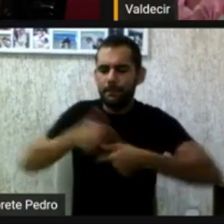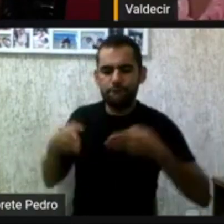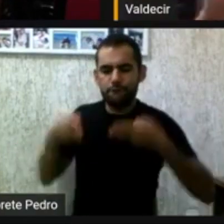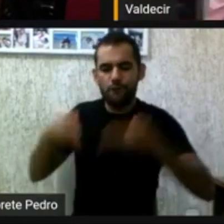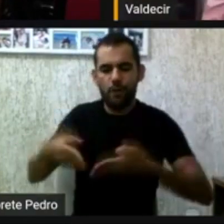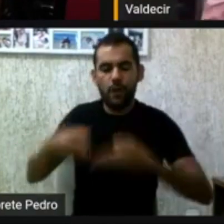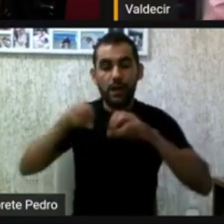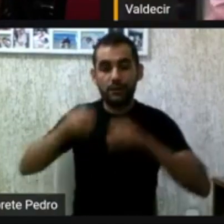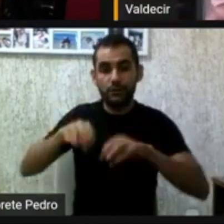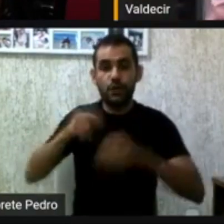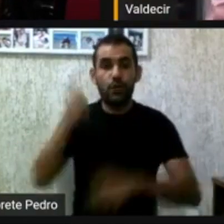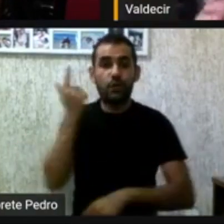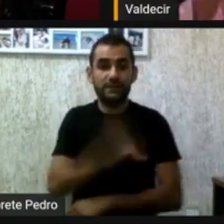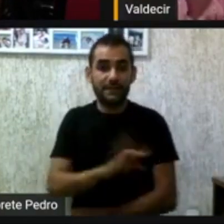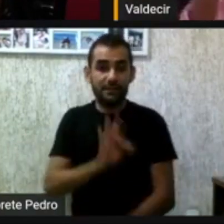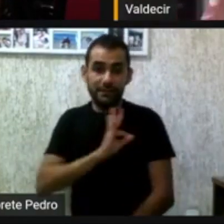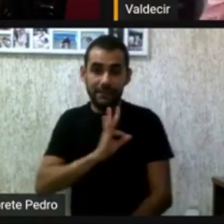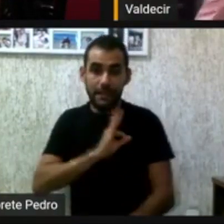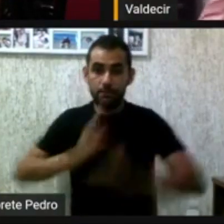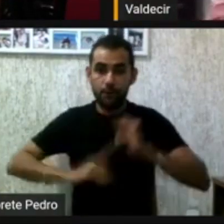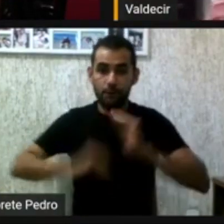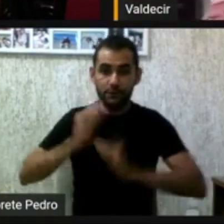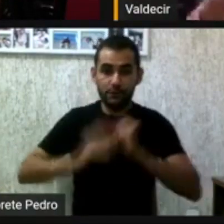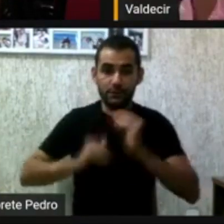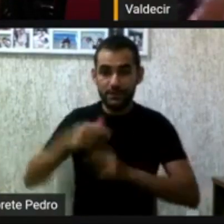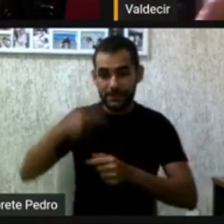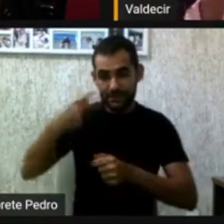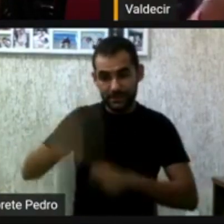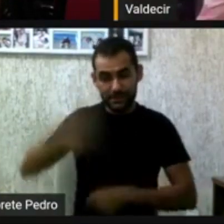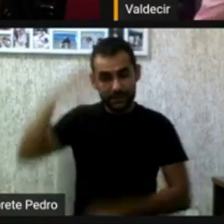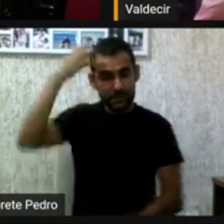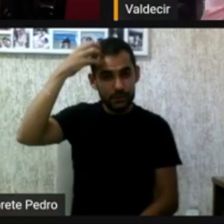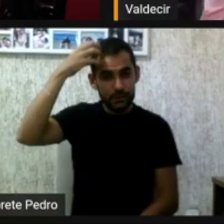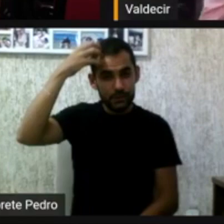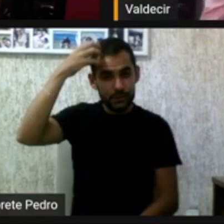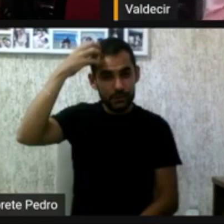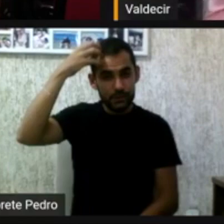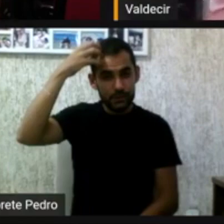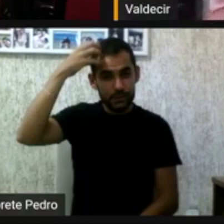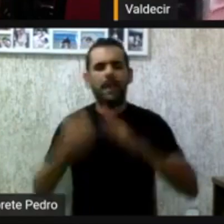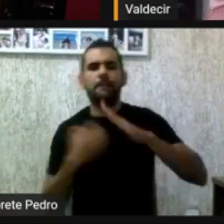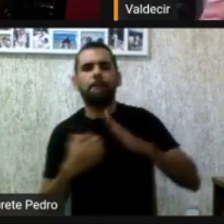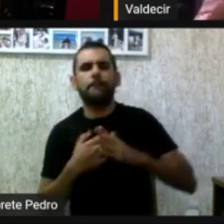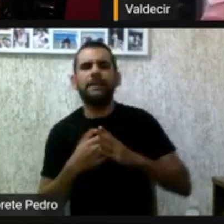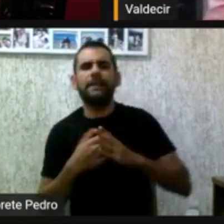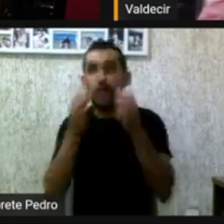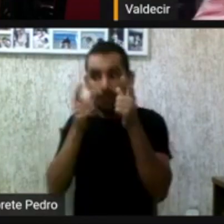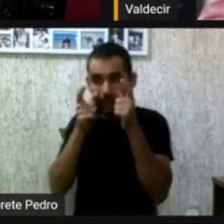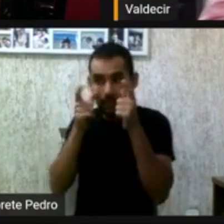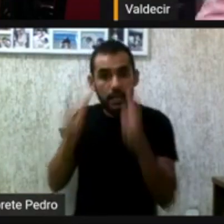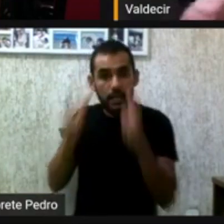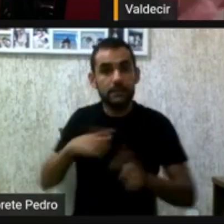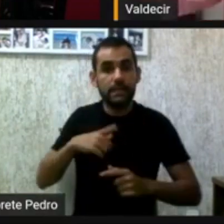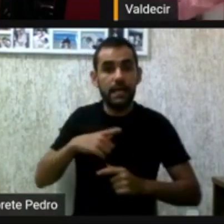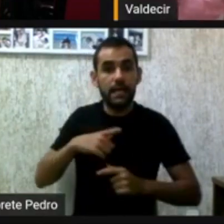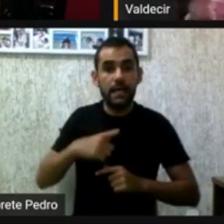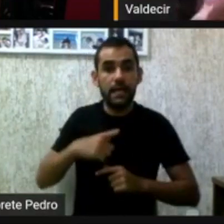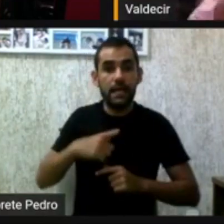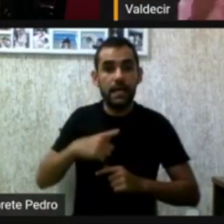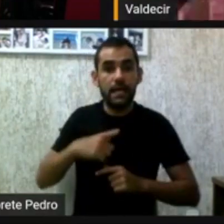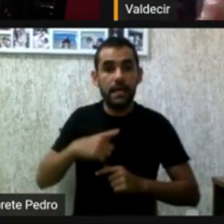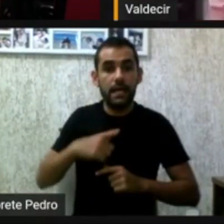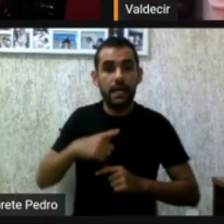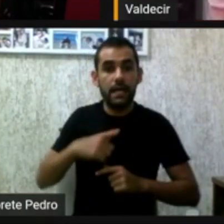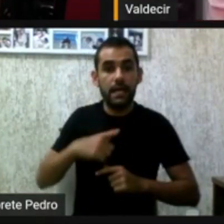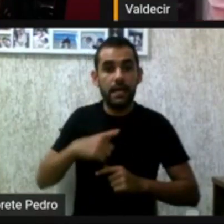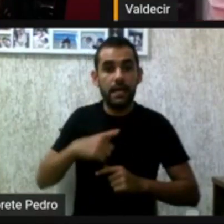para a gente ter técnicos na nossa cidade, para atrair grandes empresas, porque teremos mão de obra qualificada. Você Sim. escuta muito